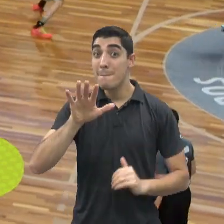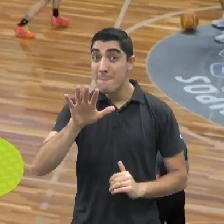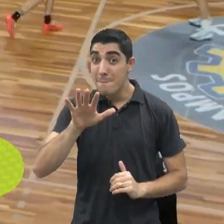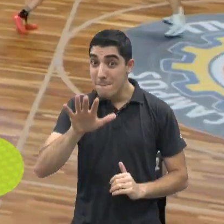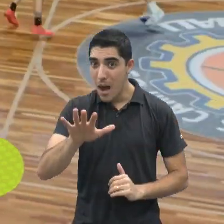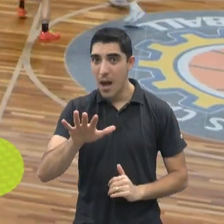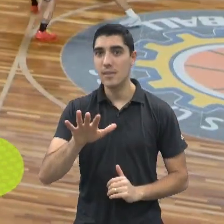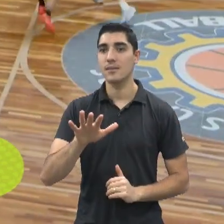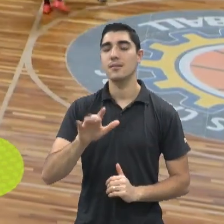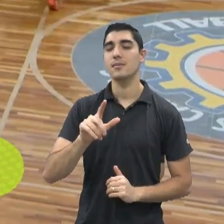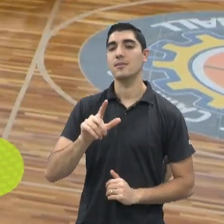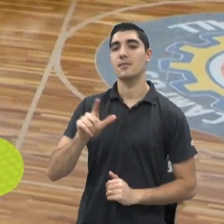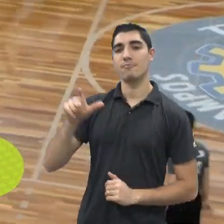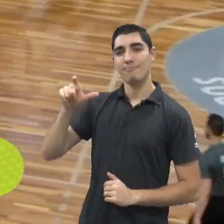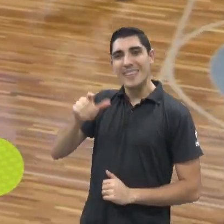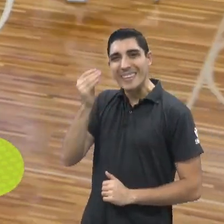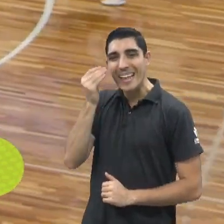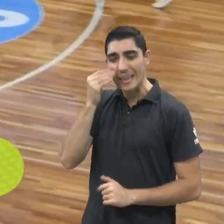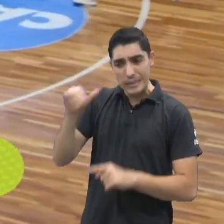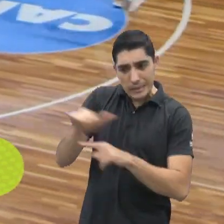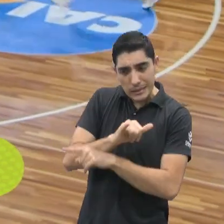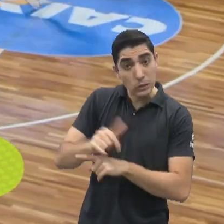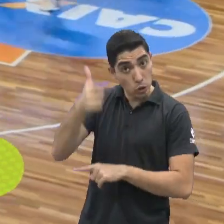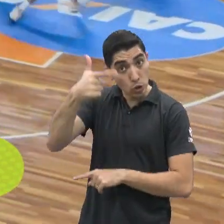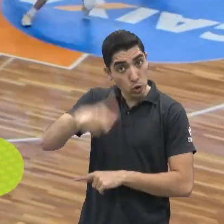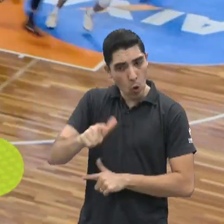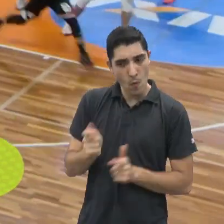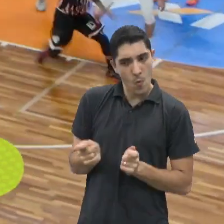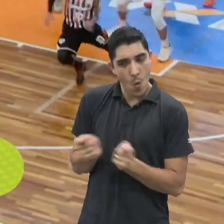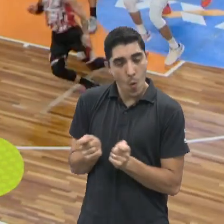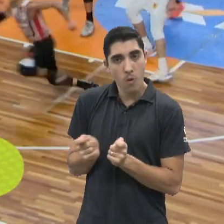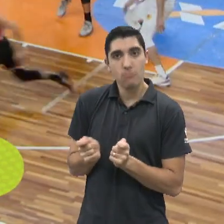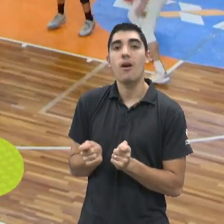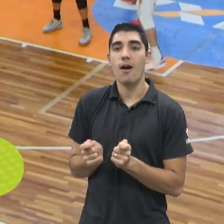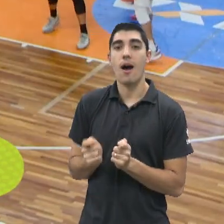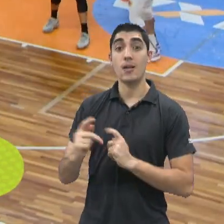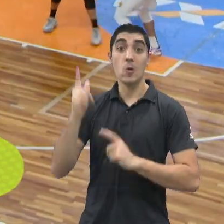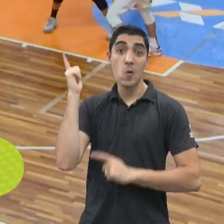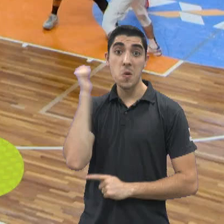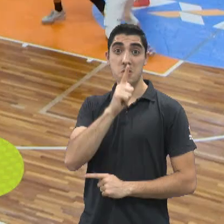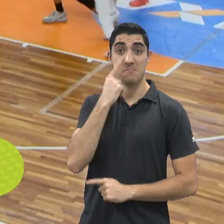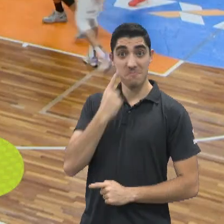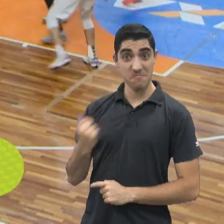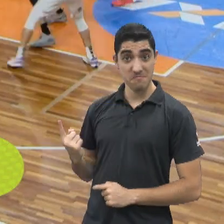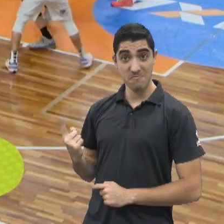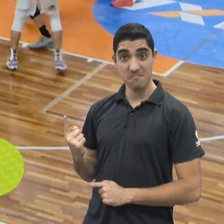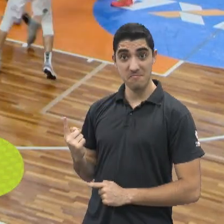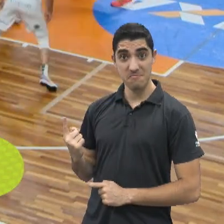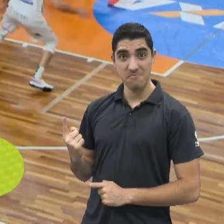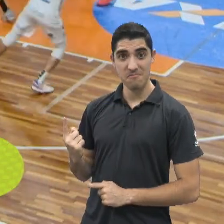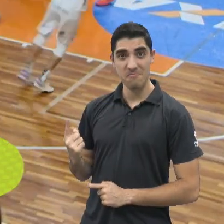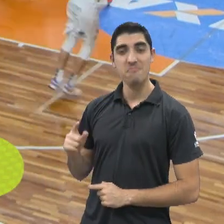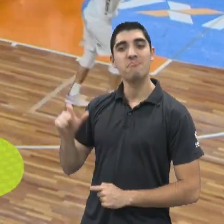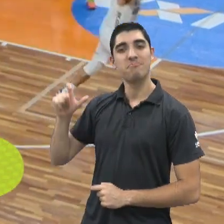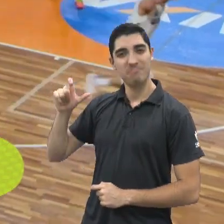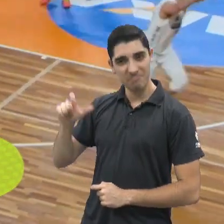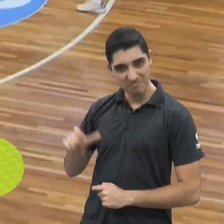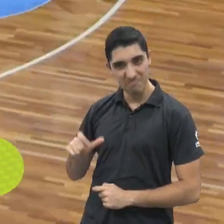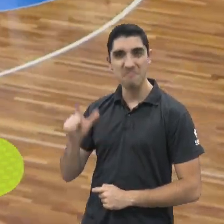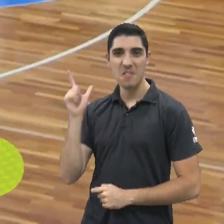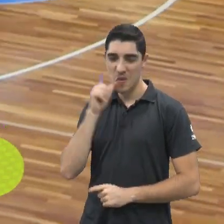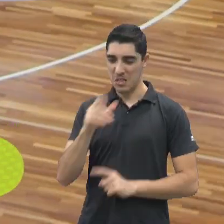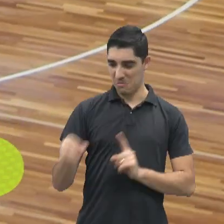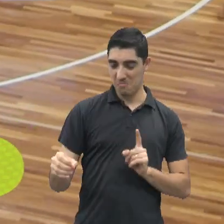a situação e retomar o controle do jogo, o São José contou novamente com a inspiração dos cestinhas da